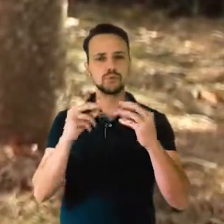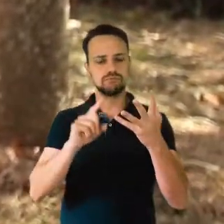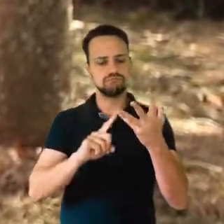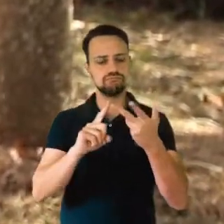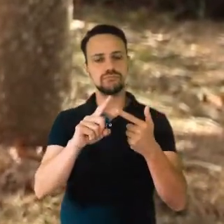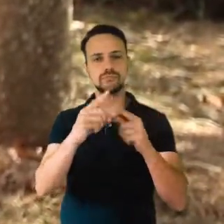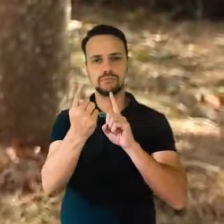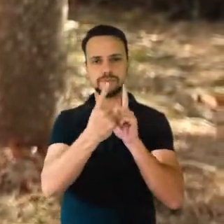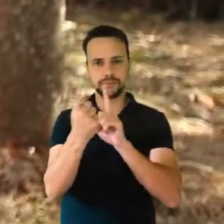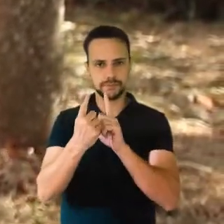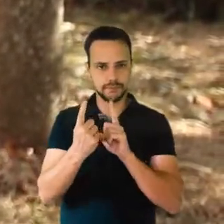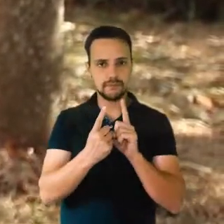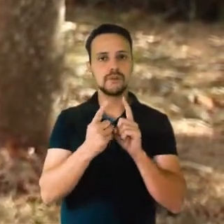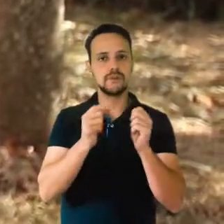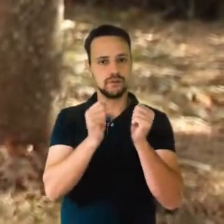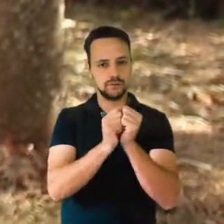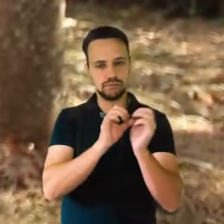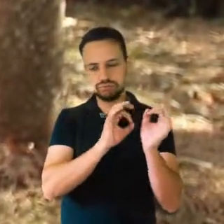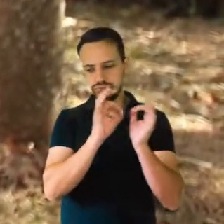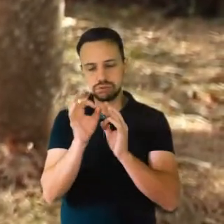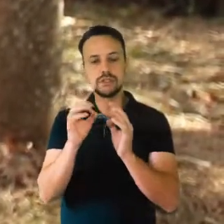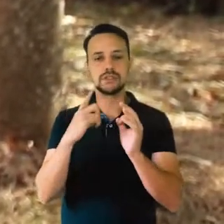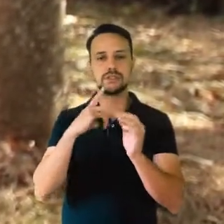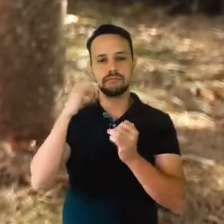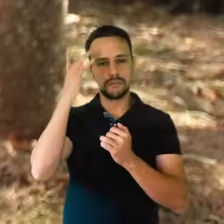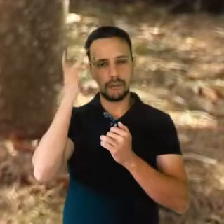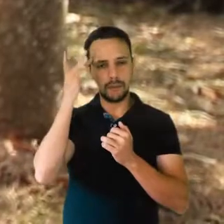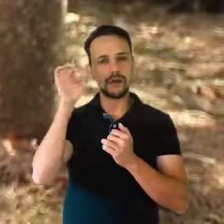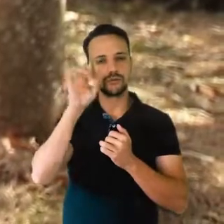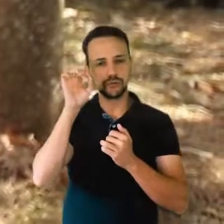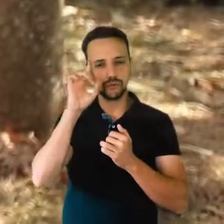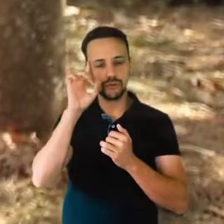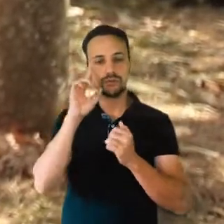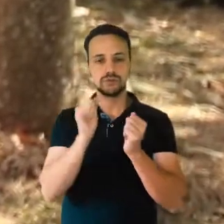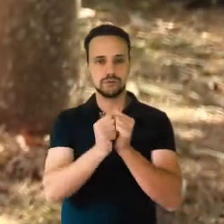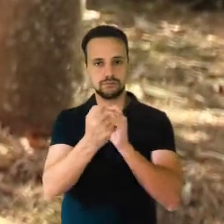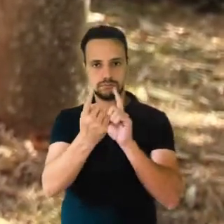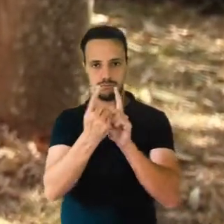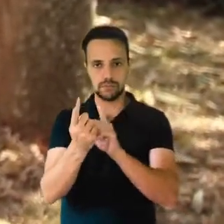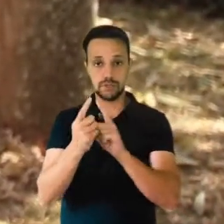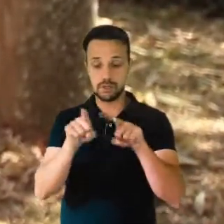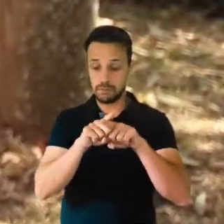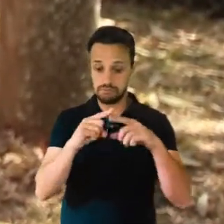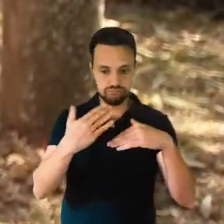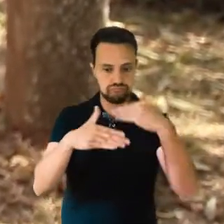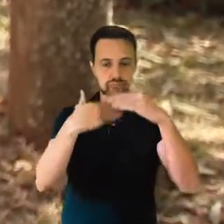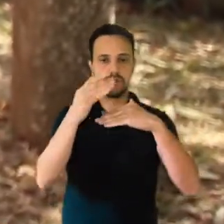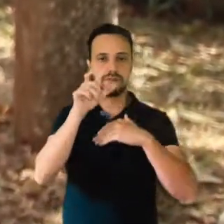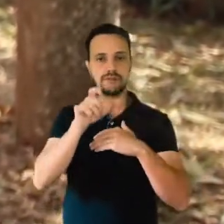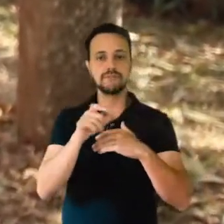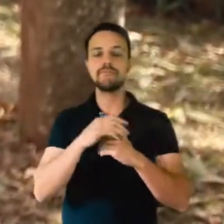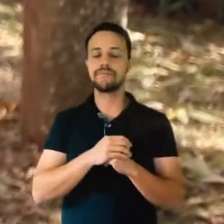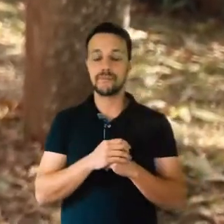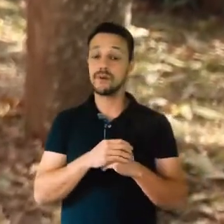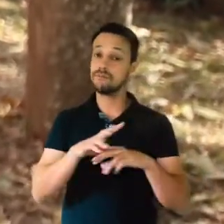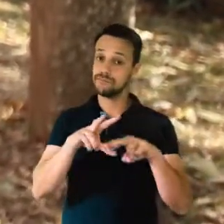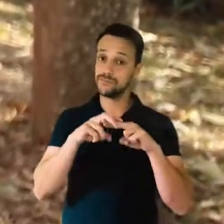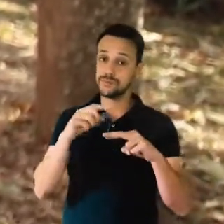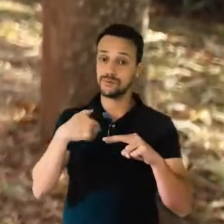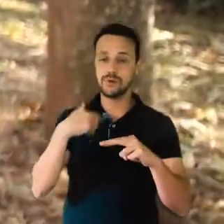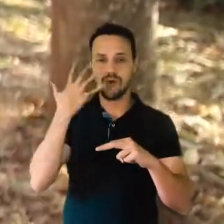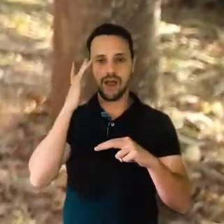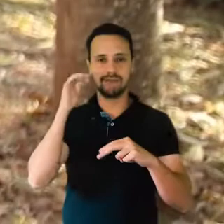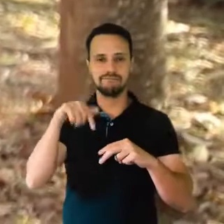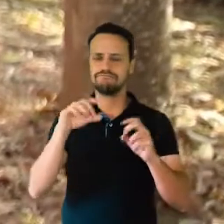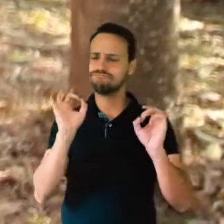as questões desses pacientes. E acompanha, né? A rotina, sim, o dia a dia dos pacientes, da evolução dele. Inclusive é isso que eu acho